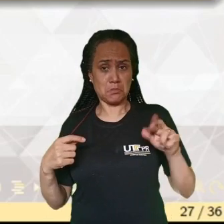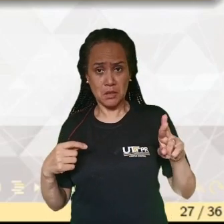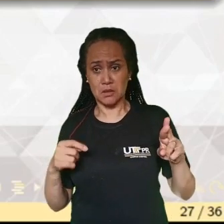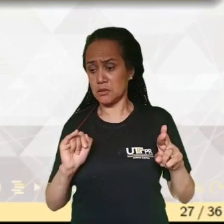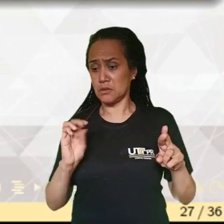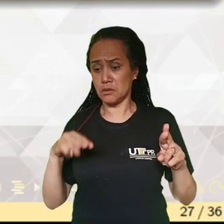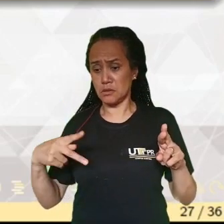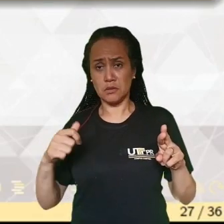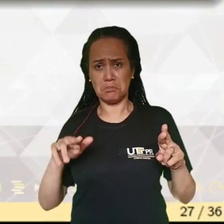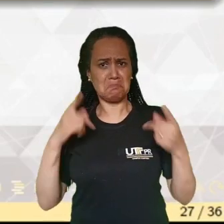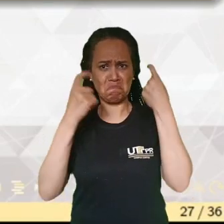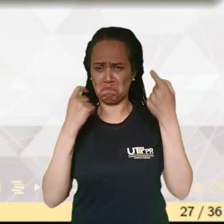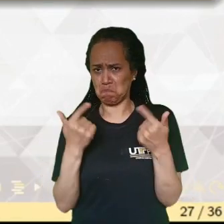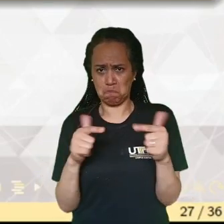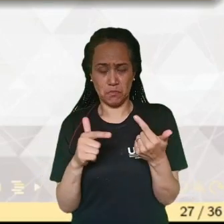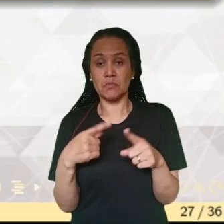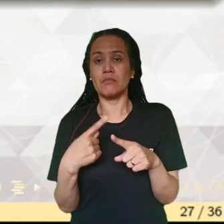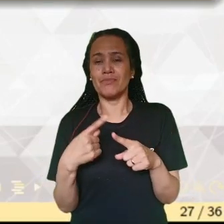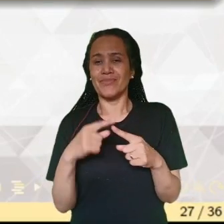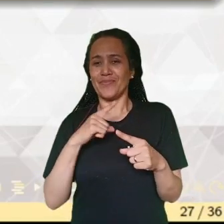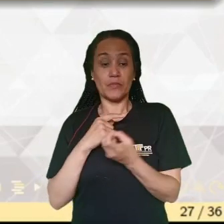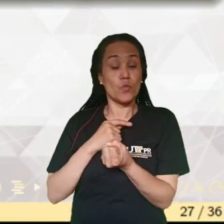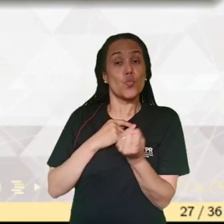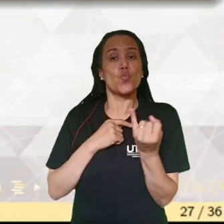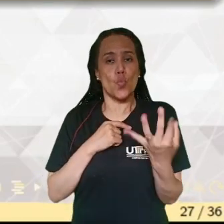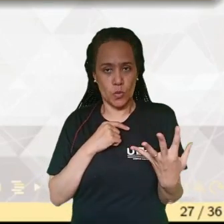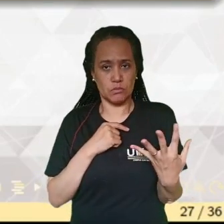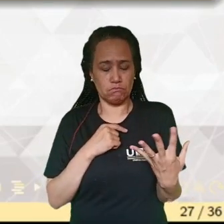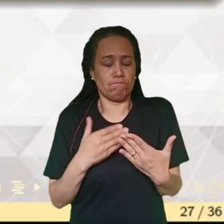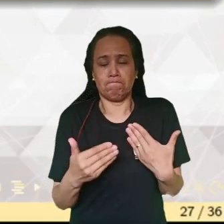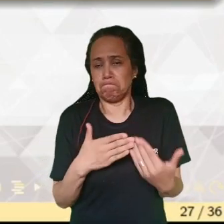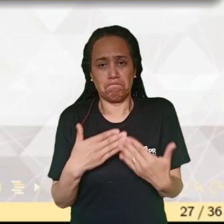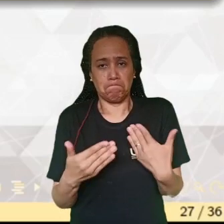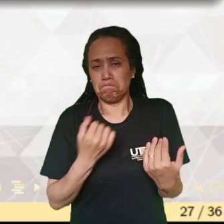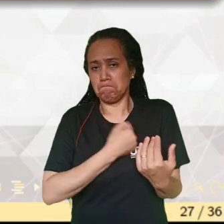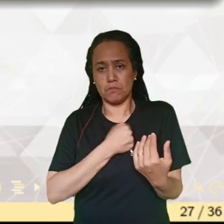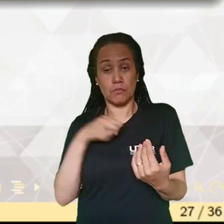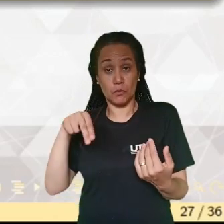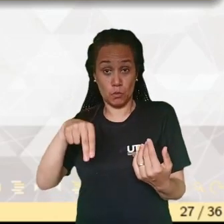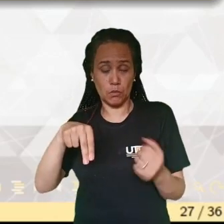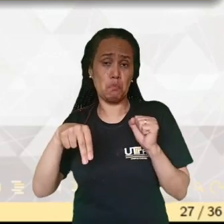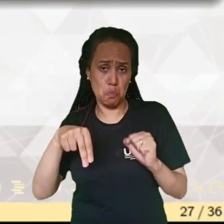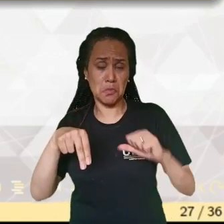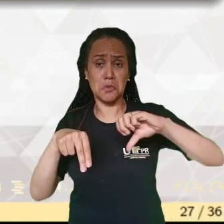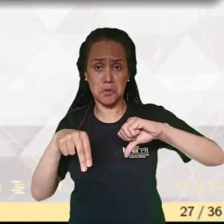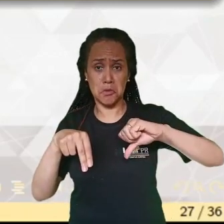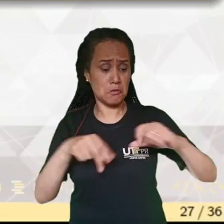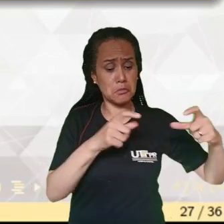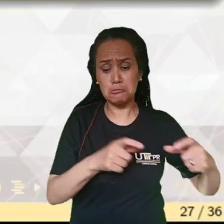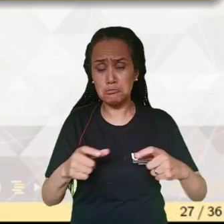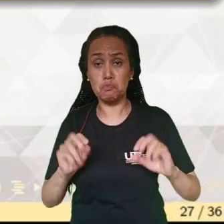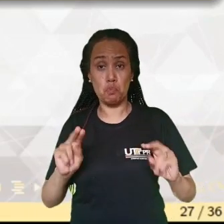quantidade que ele vai definir por um valor qualquer n, sei lá, n pode ser 9 observações, 5